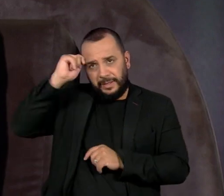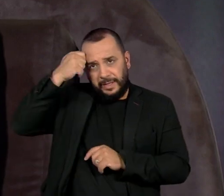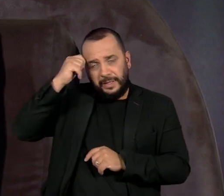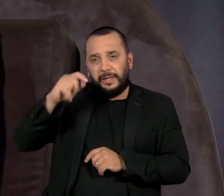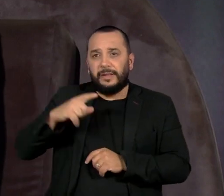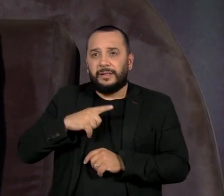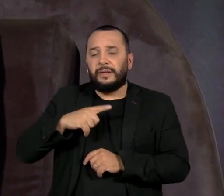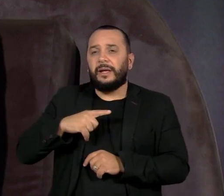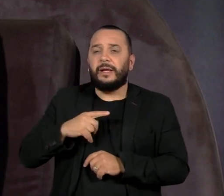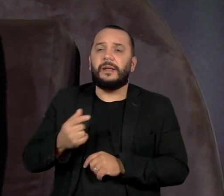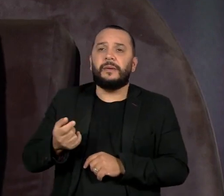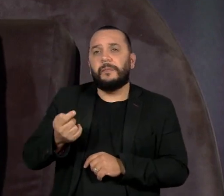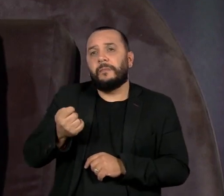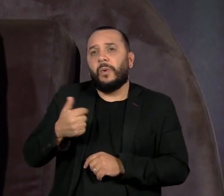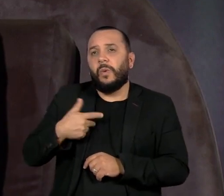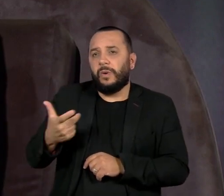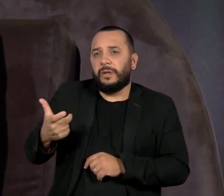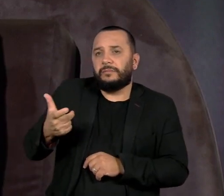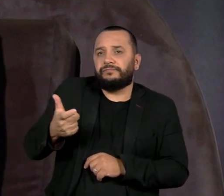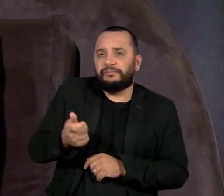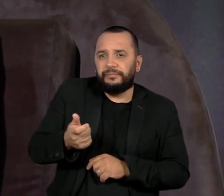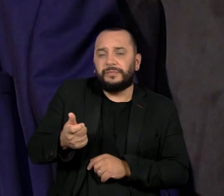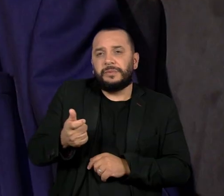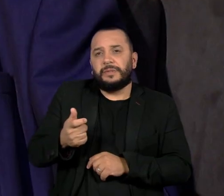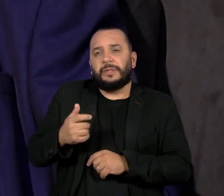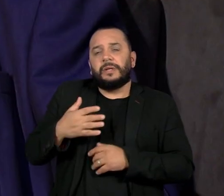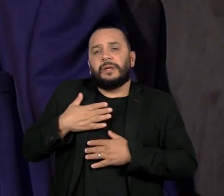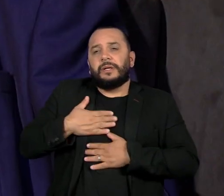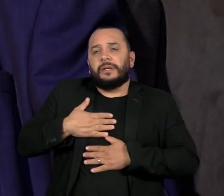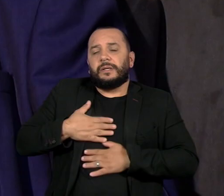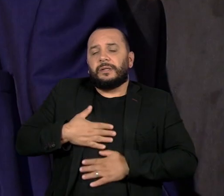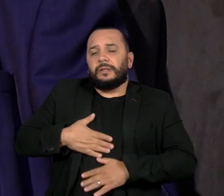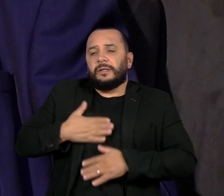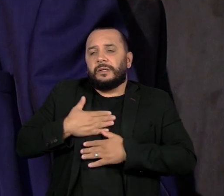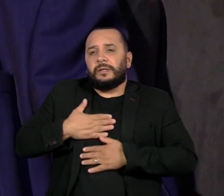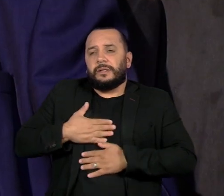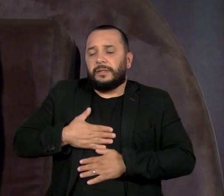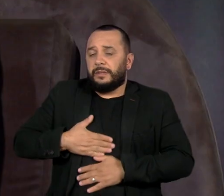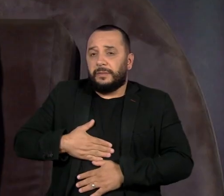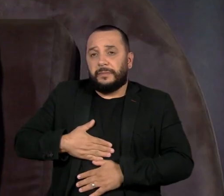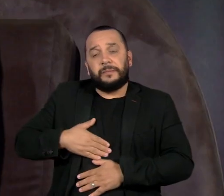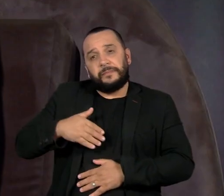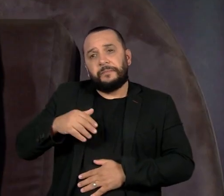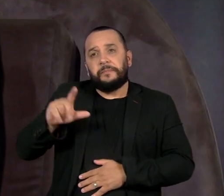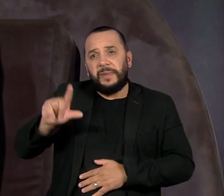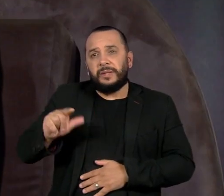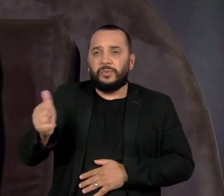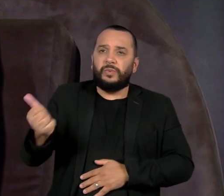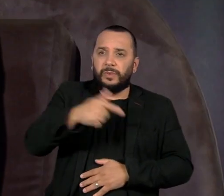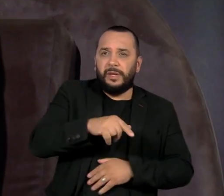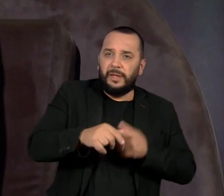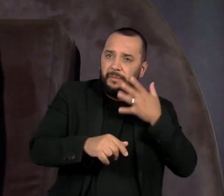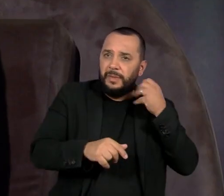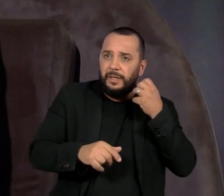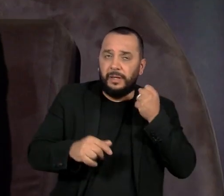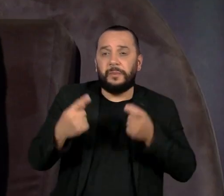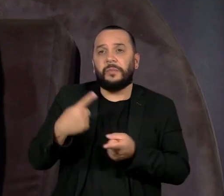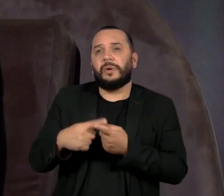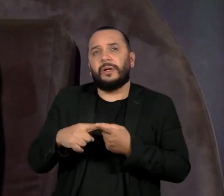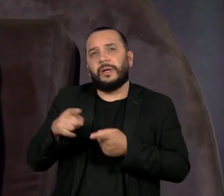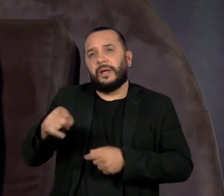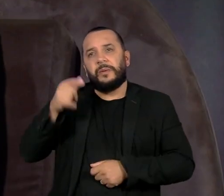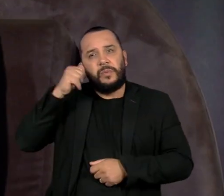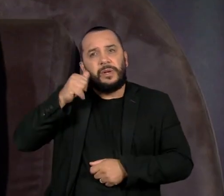analgesia do que gestantes não negras, por exemplo. Porque existe no imaginário popular a ideia de que a mulher negra está preparada